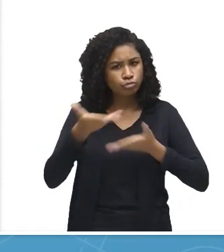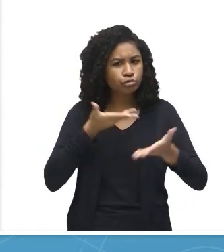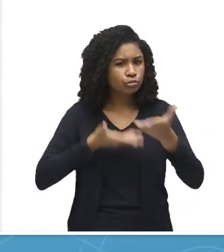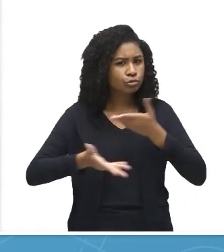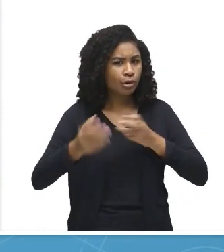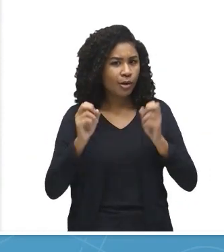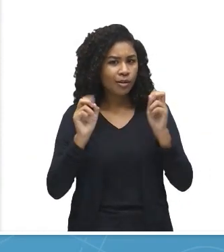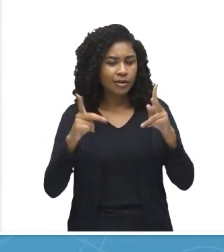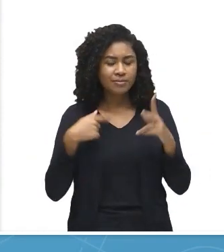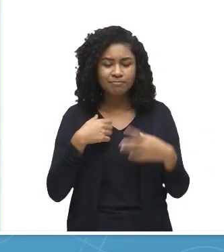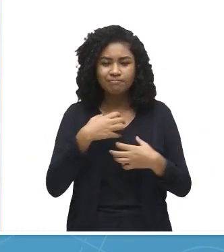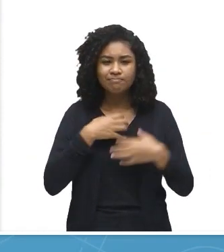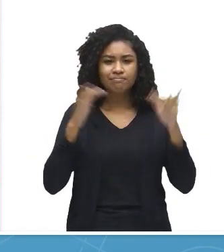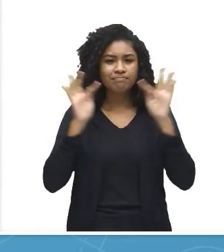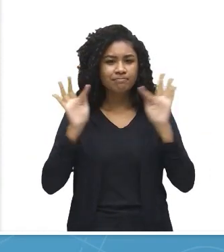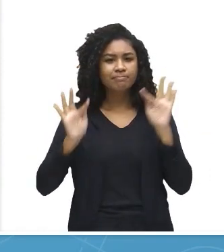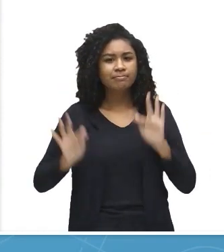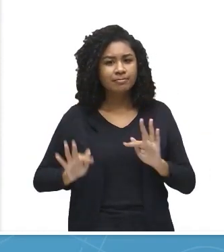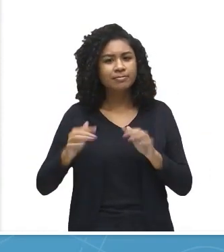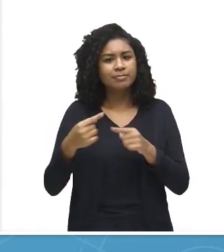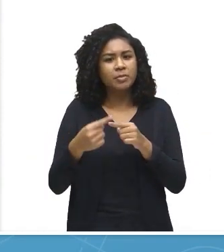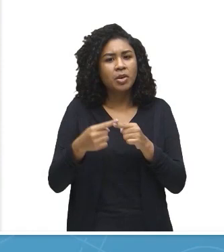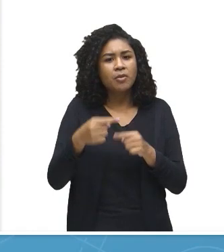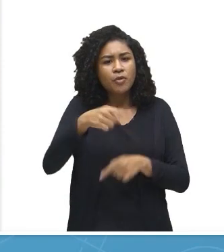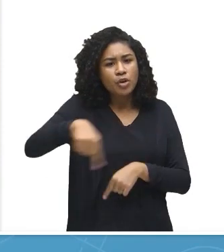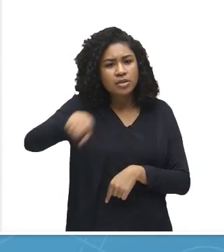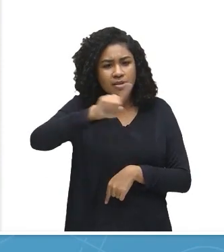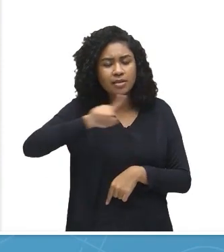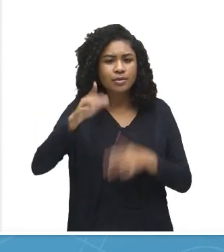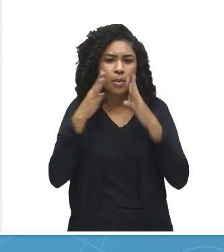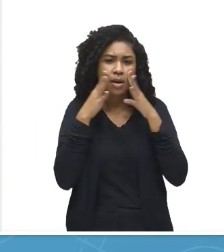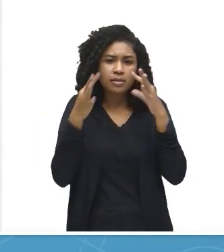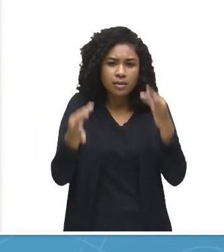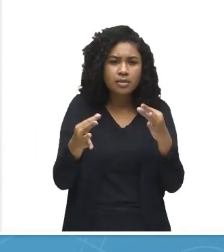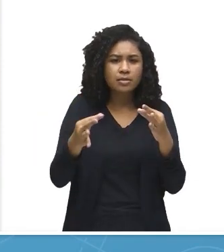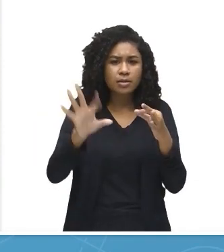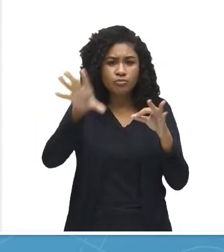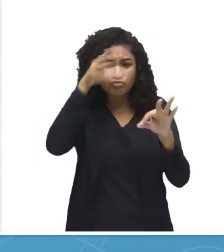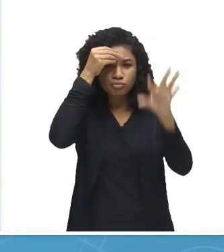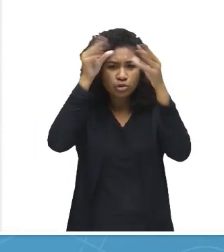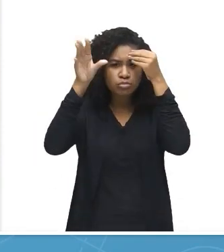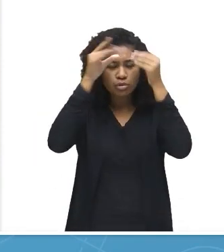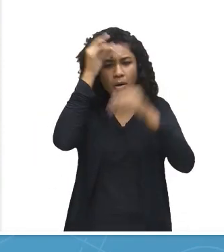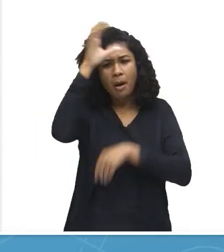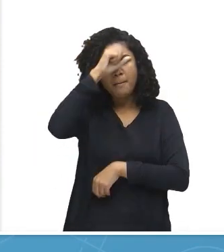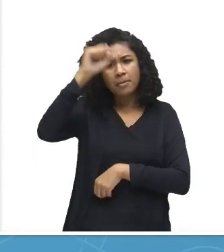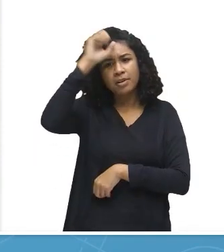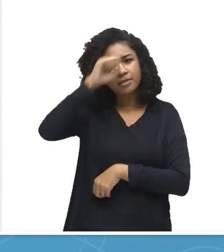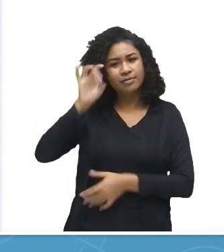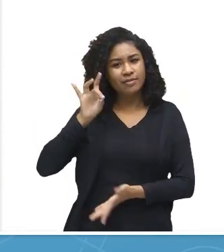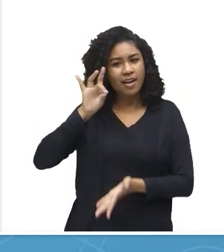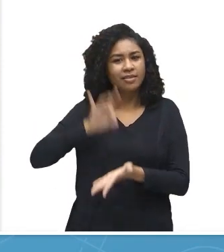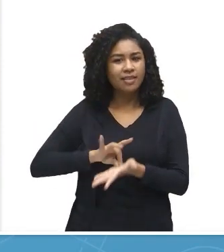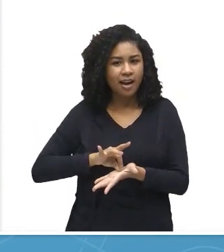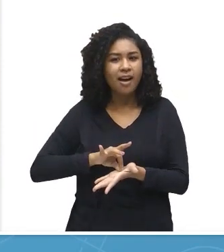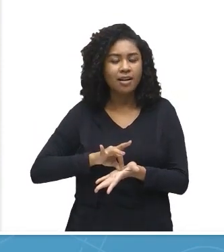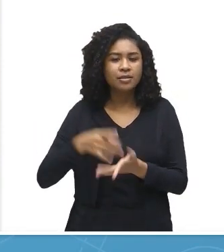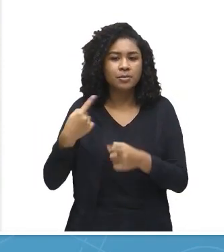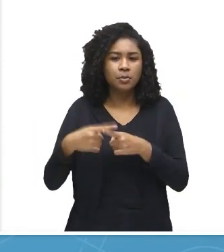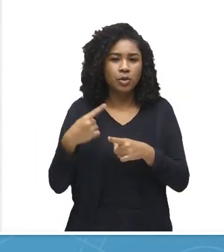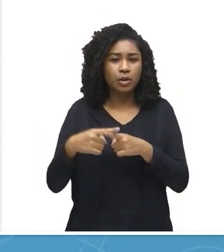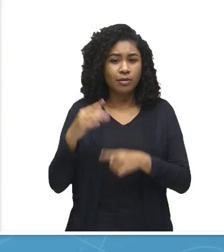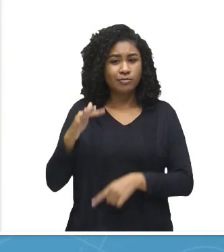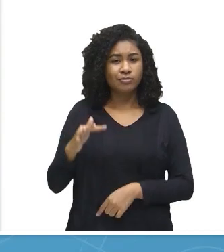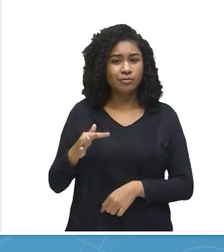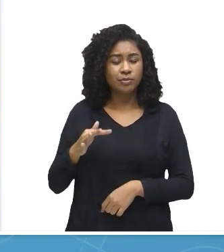feliz em ver que vocês realmente estão, né, prestando atenção, absorvendo esse conteúdo que a gente está conversando aqui. Porque quando vocês tiverem